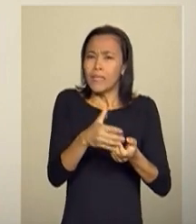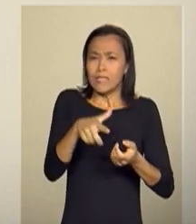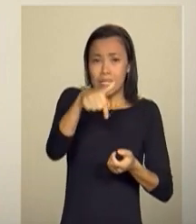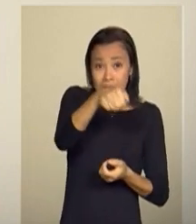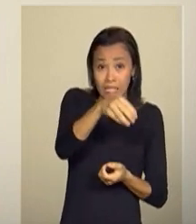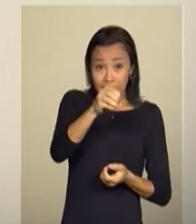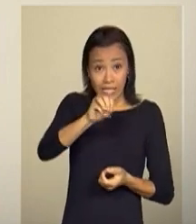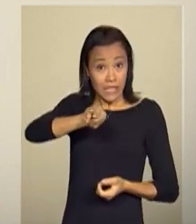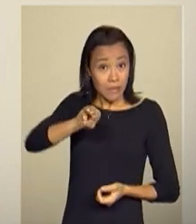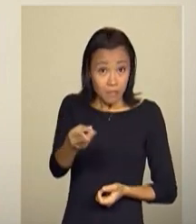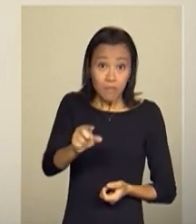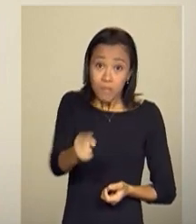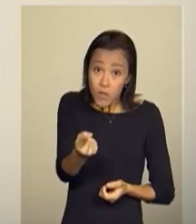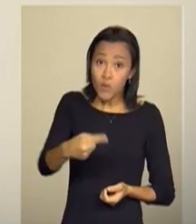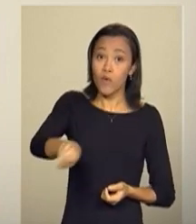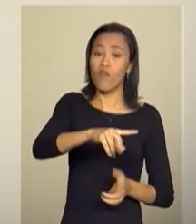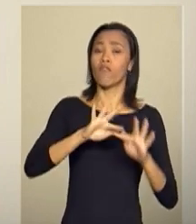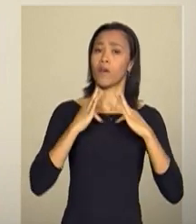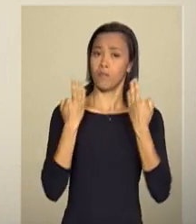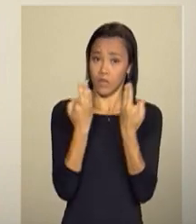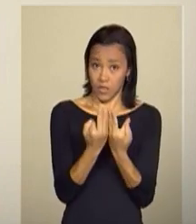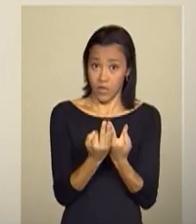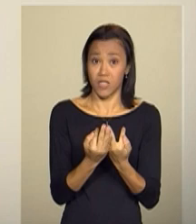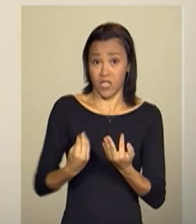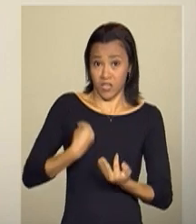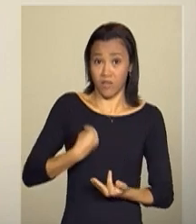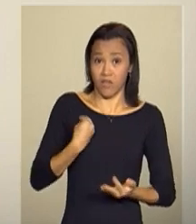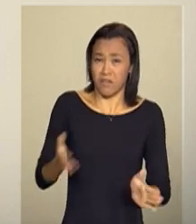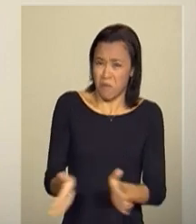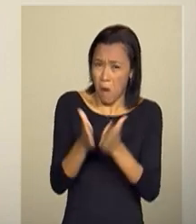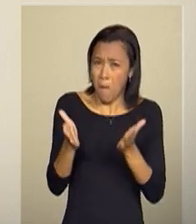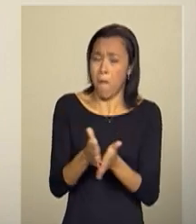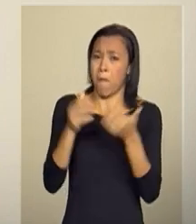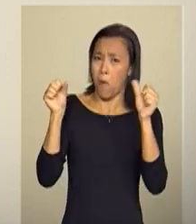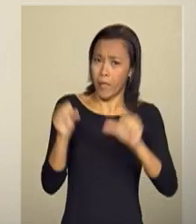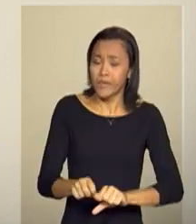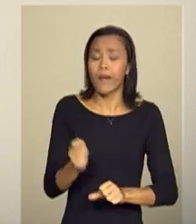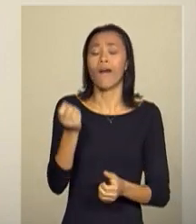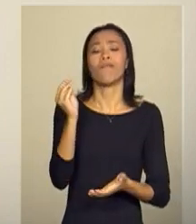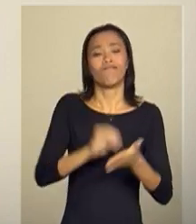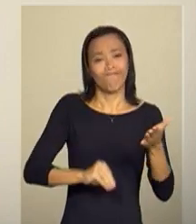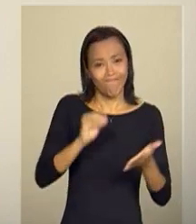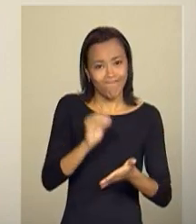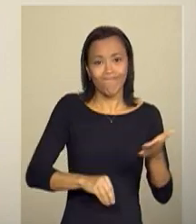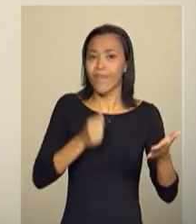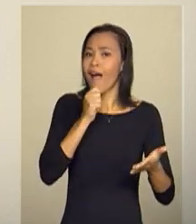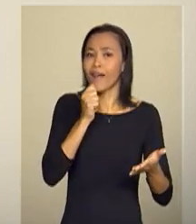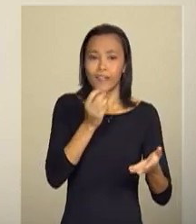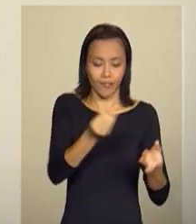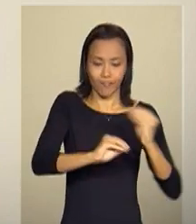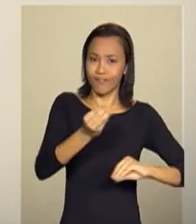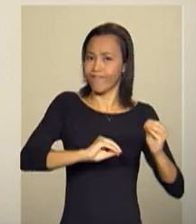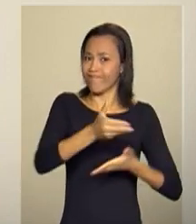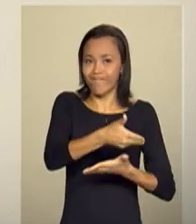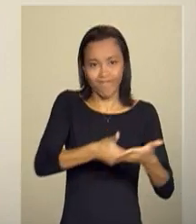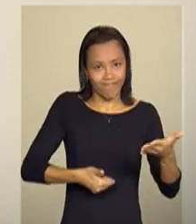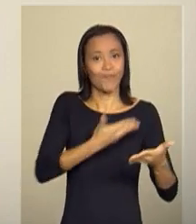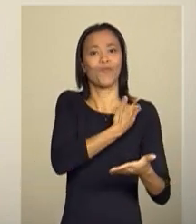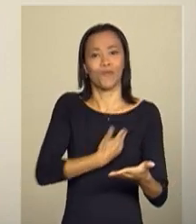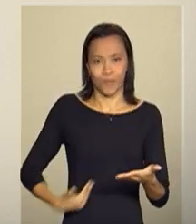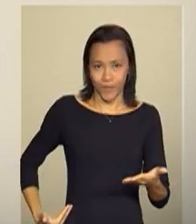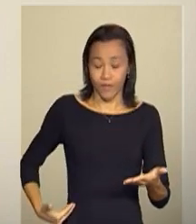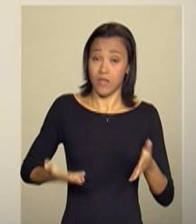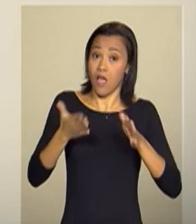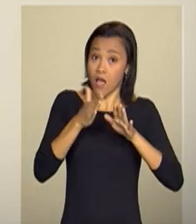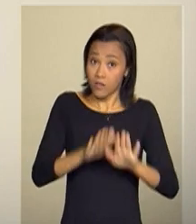700.000 famílias em situação de extrema pobreza ainda estejam fora do cadastro único do governo